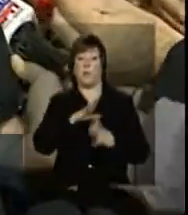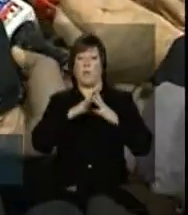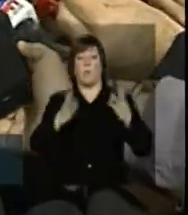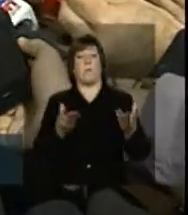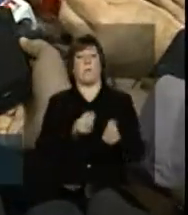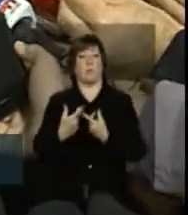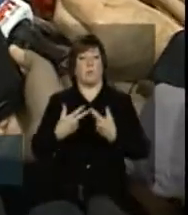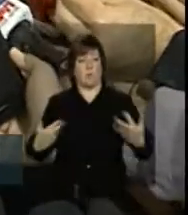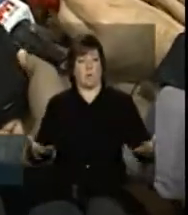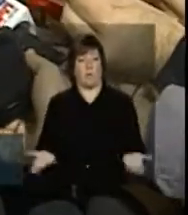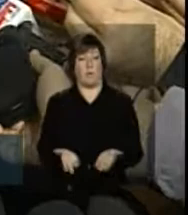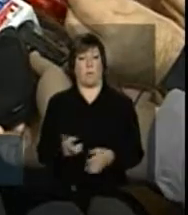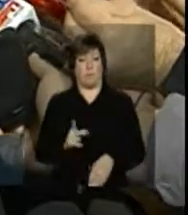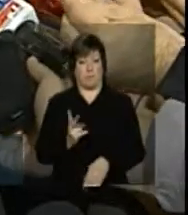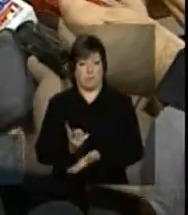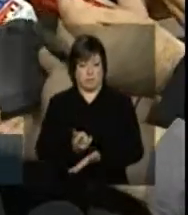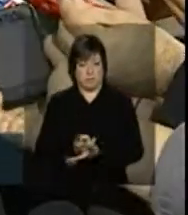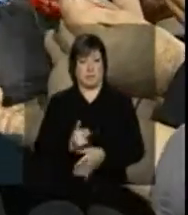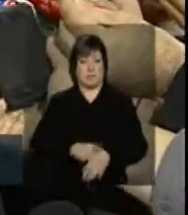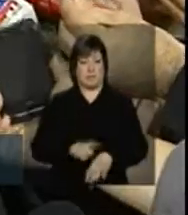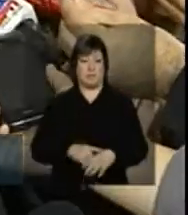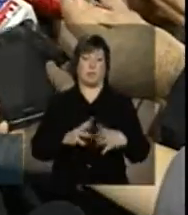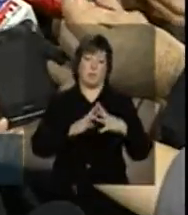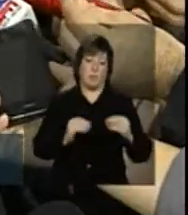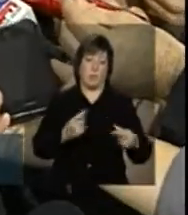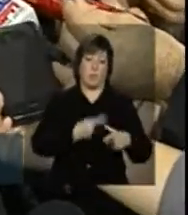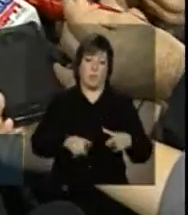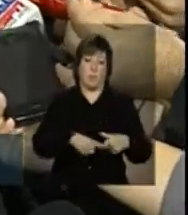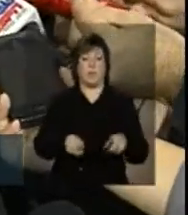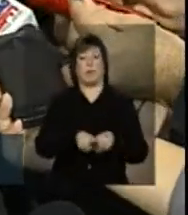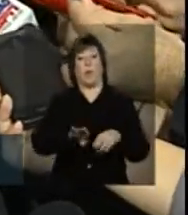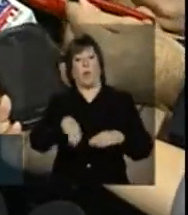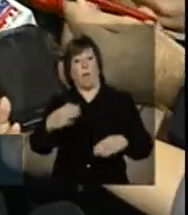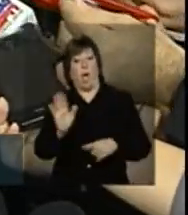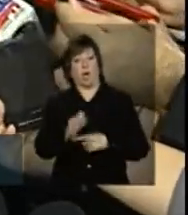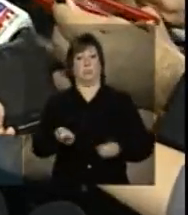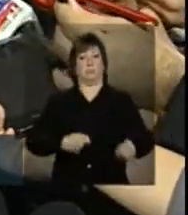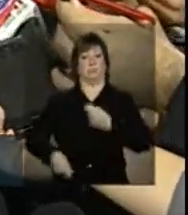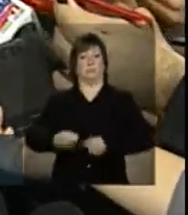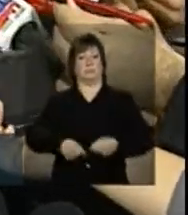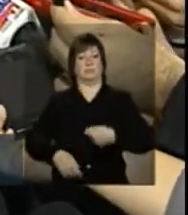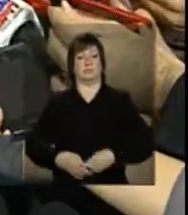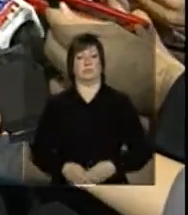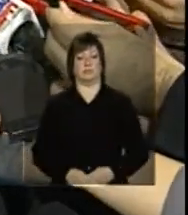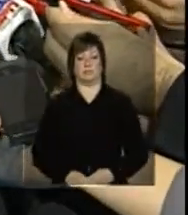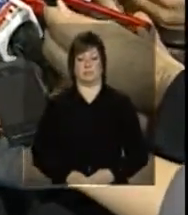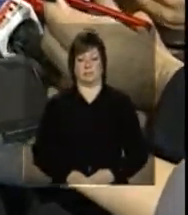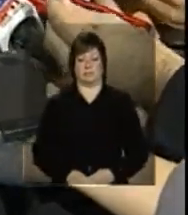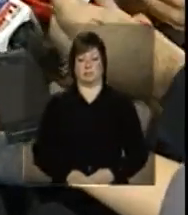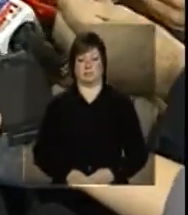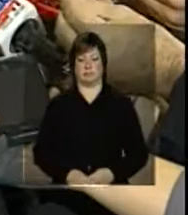tempo. Mas por um lado, resolve problemas e, por outro lado, estimula a economia. Não chega a